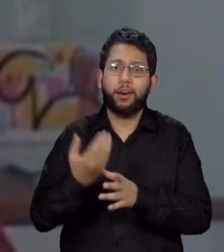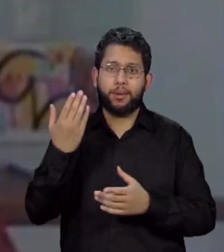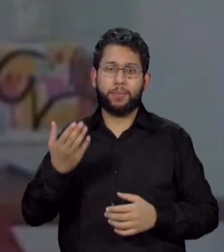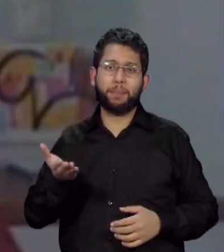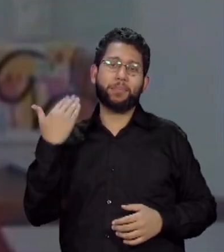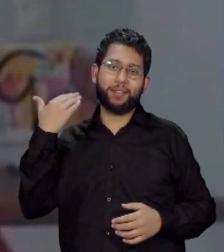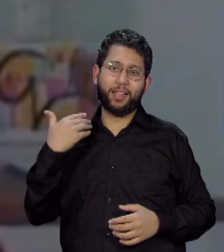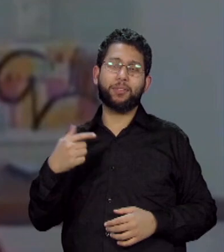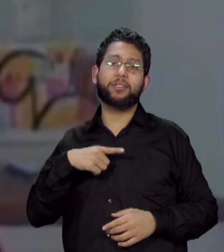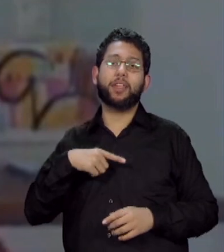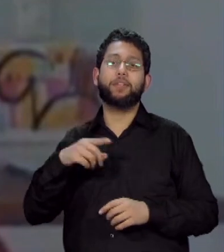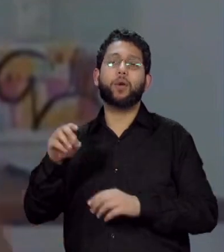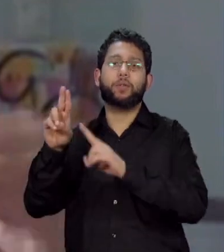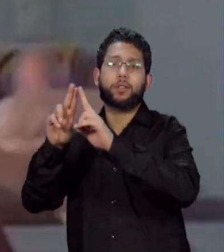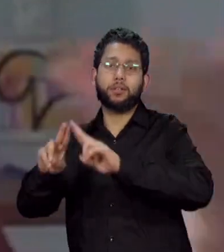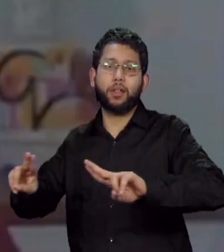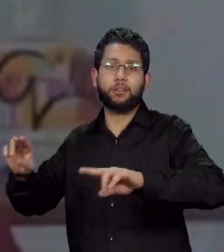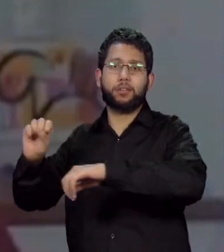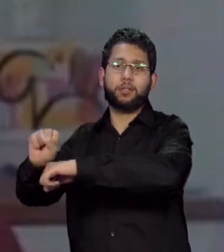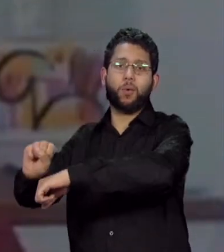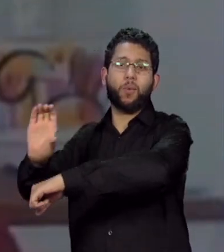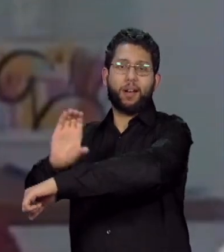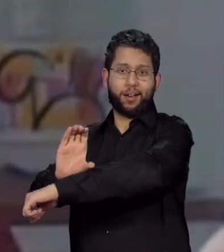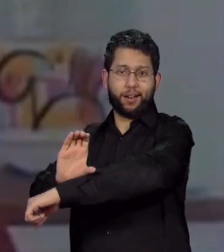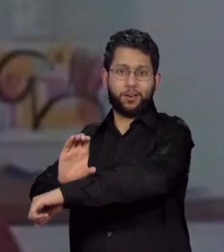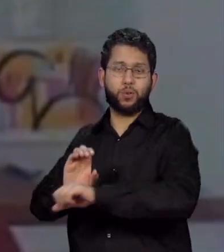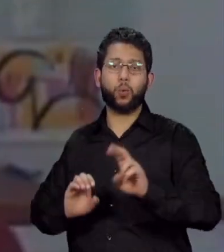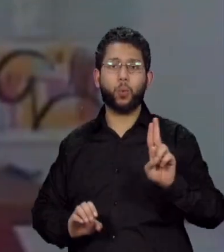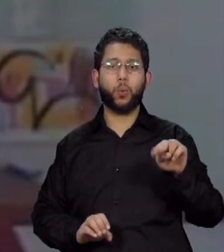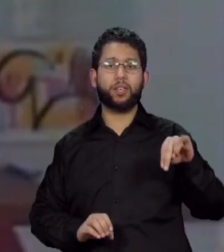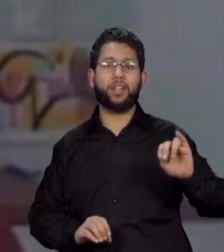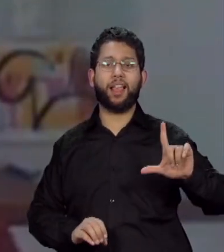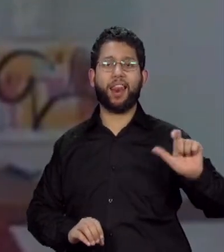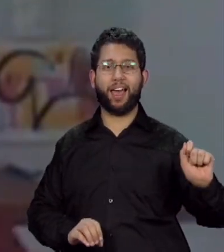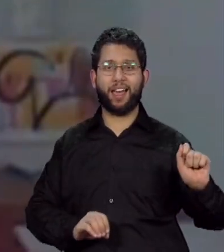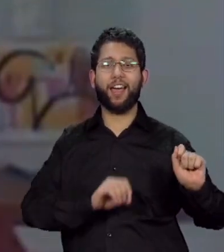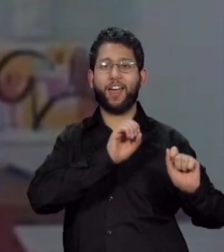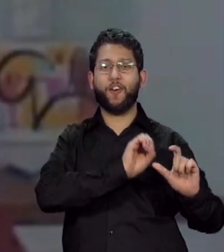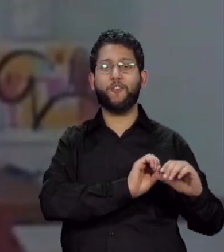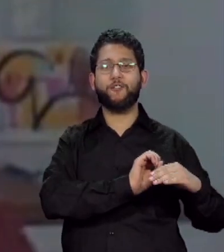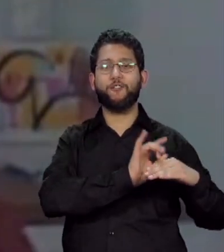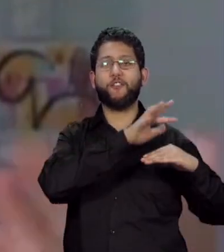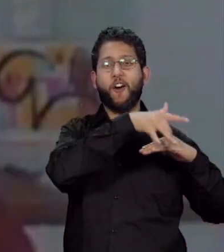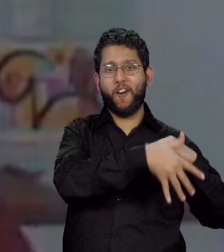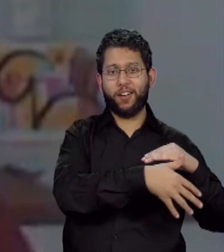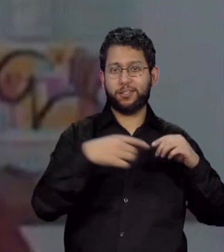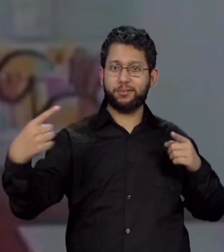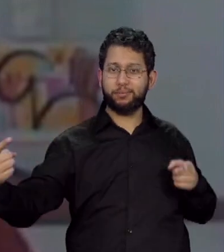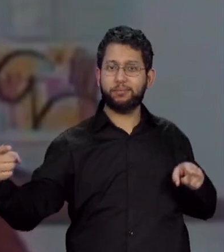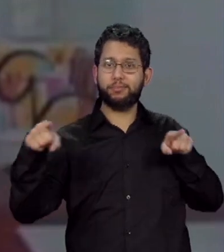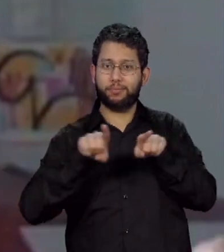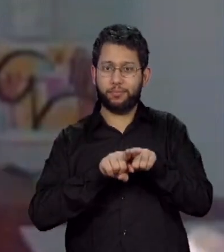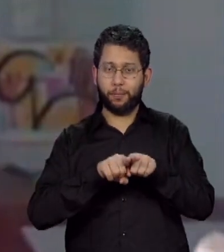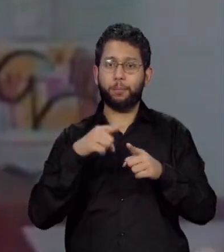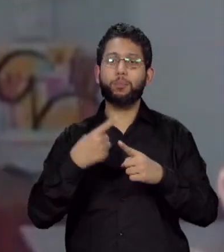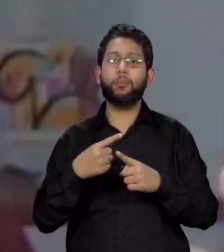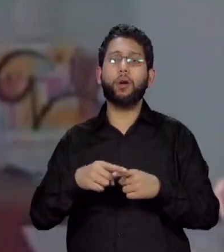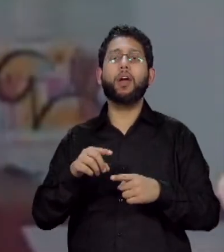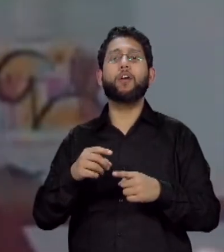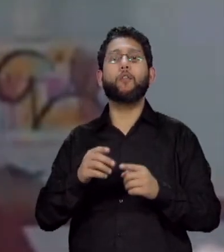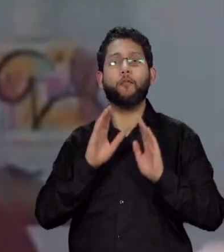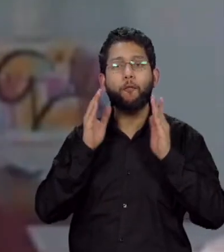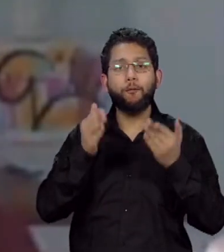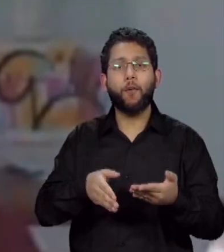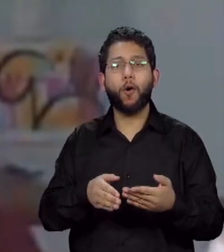de coprodução entre a Universidade Federal de São Carlos e a UNILA, de Foz do Iguaçu, porque era um projeto de documentário que se